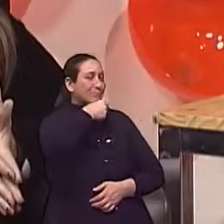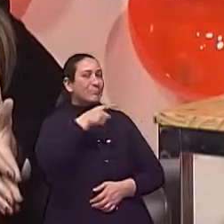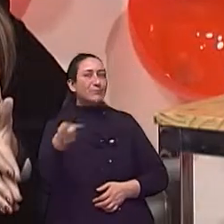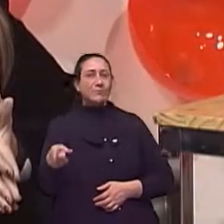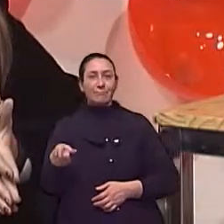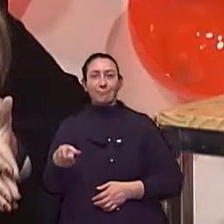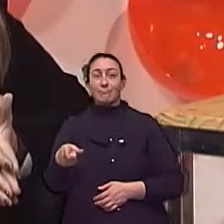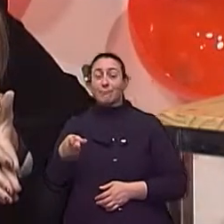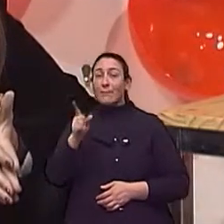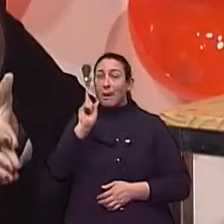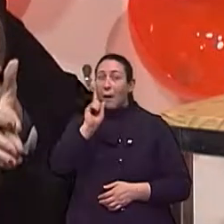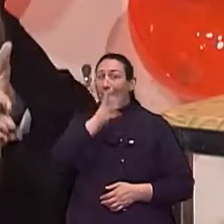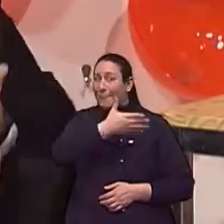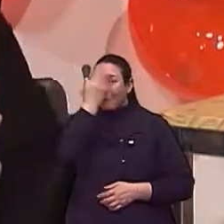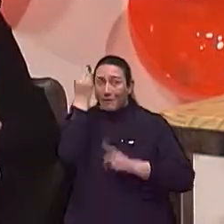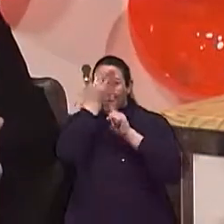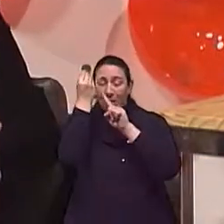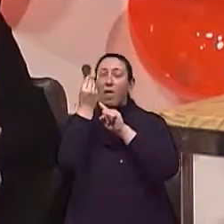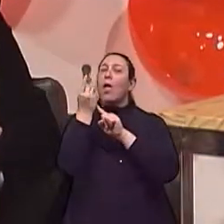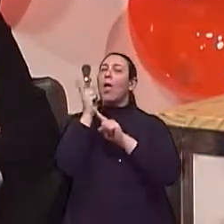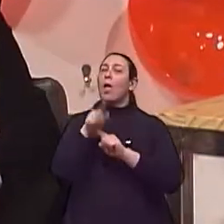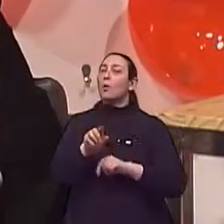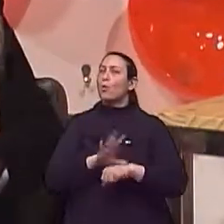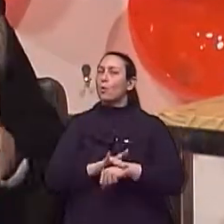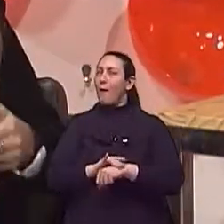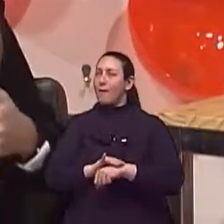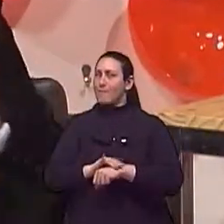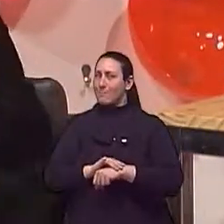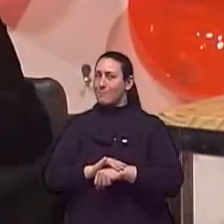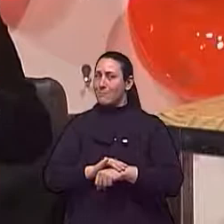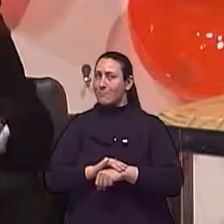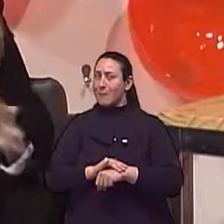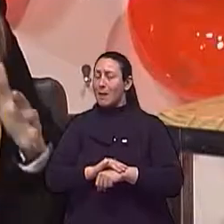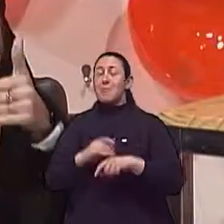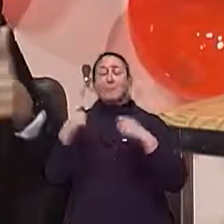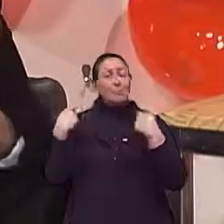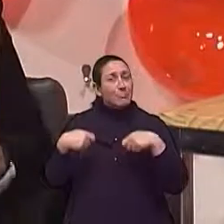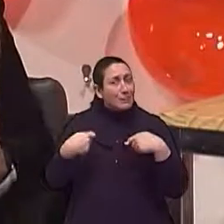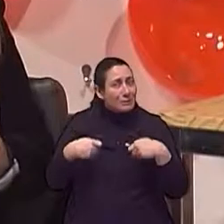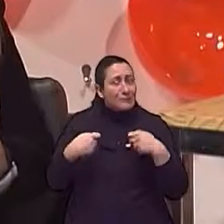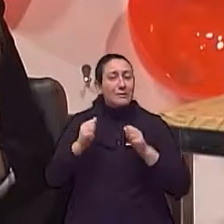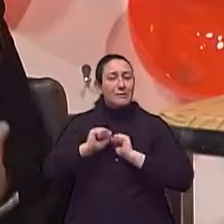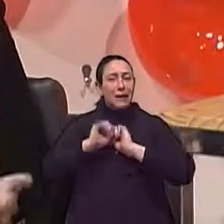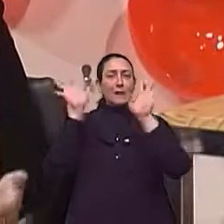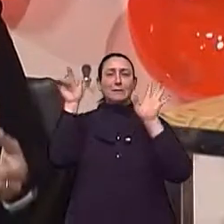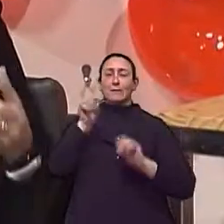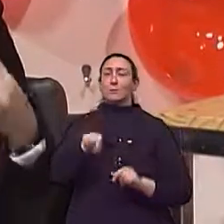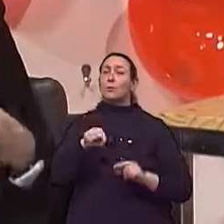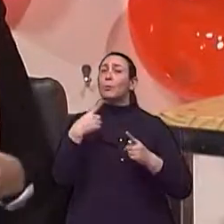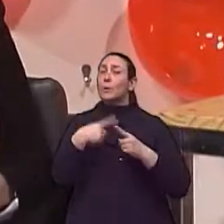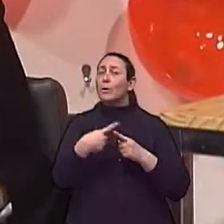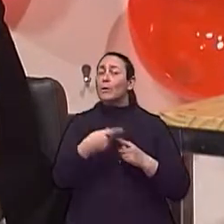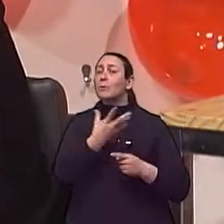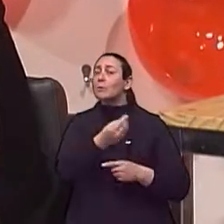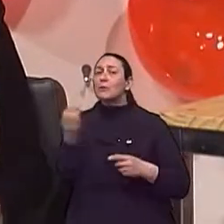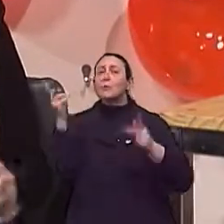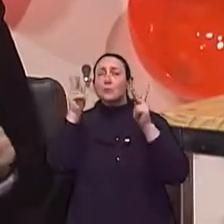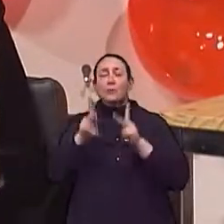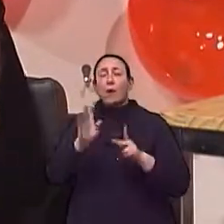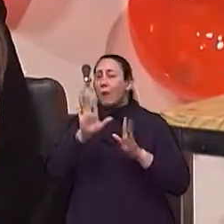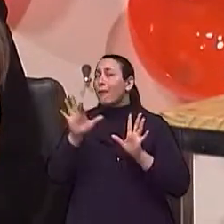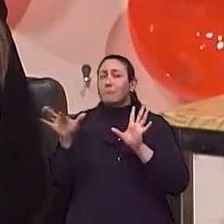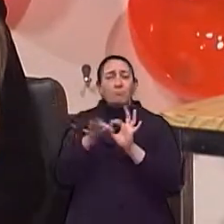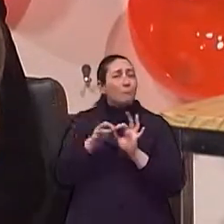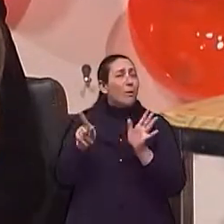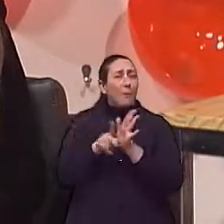doença e se a gente não tiver esse preconceito que tem que deixar porque faz parte do envelhecimento talvez a gente consiga